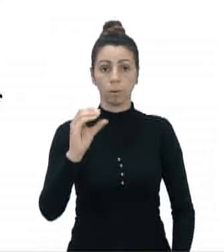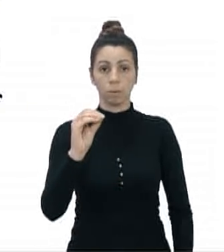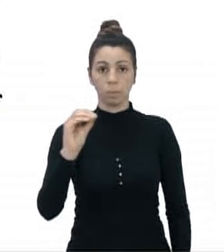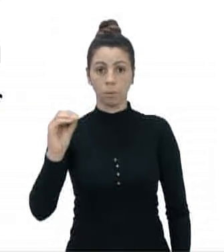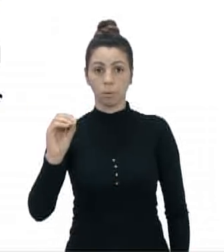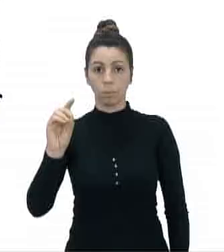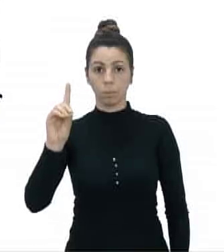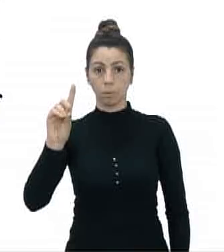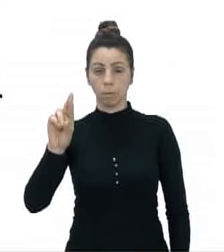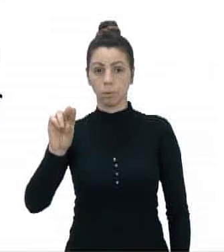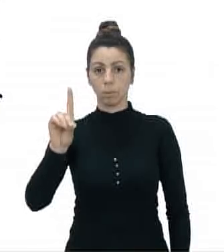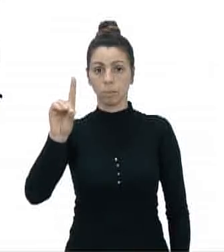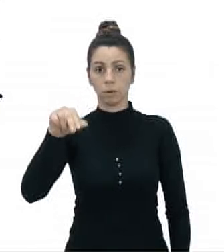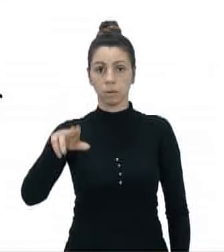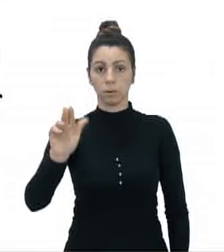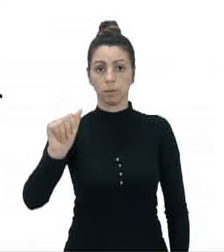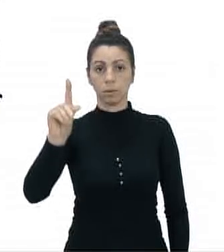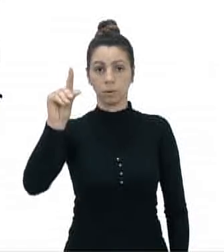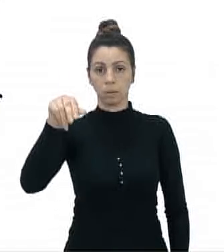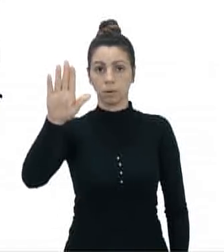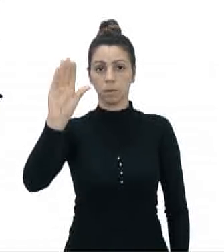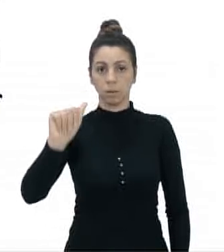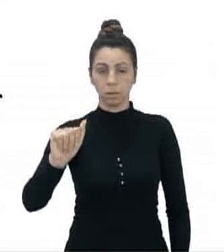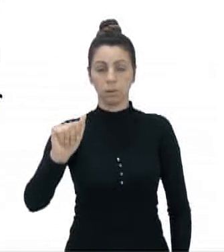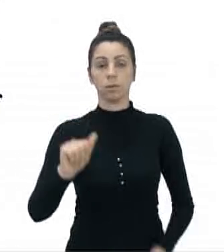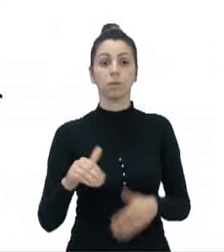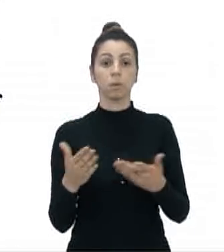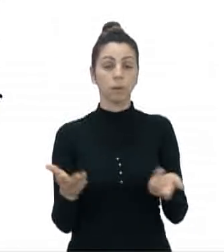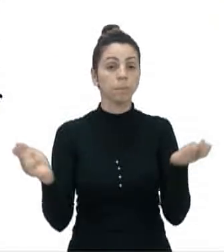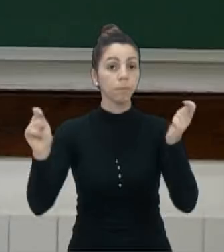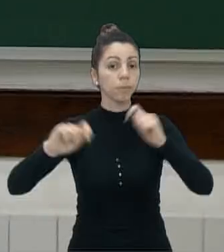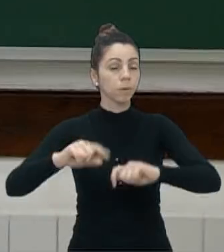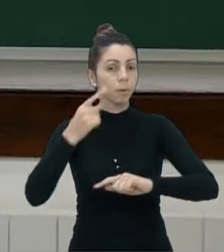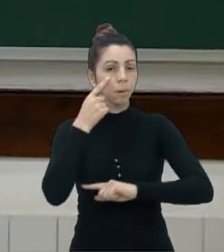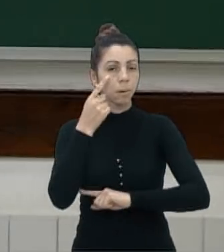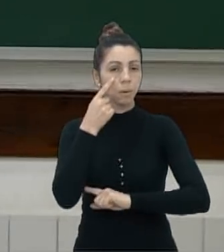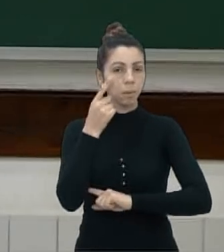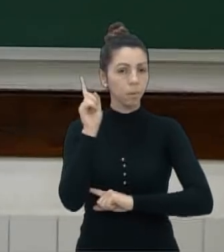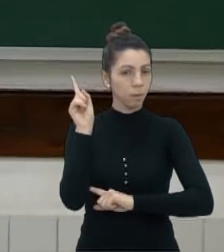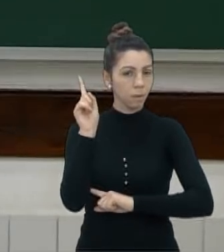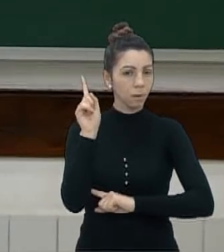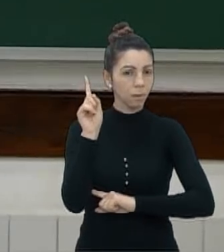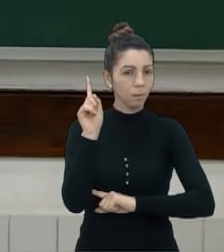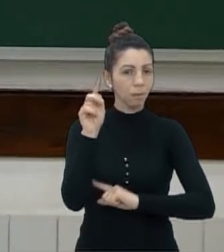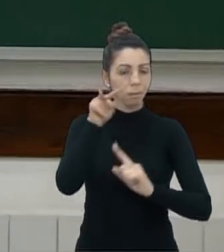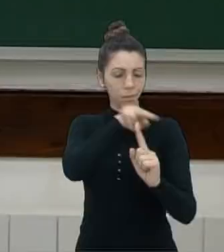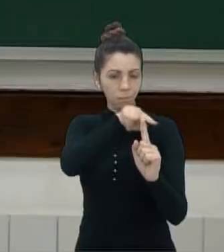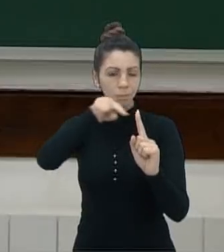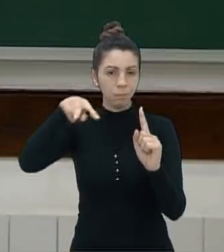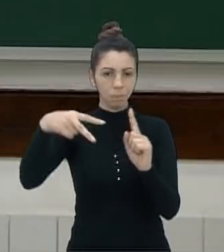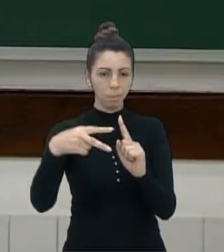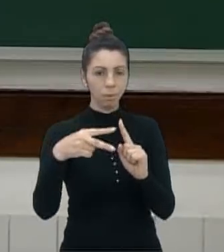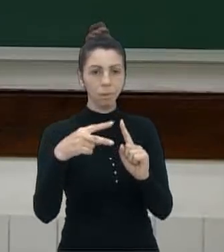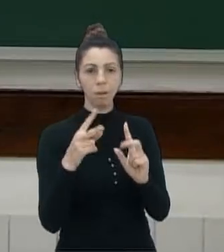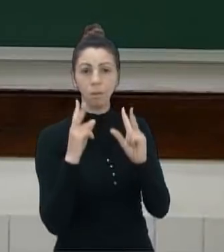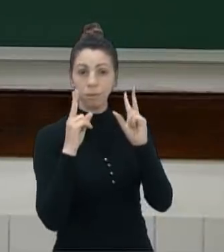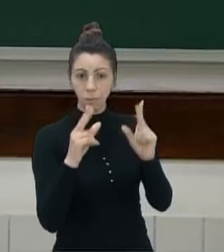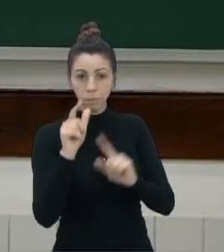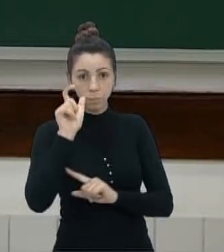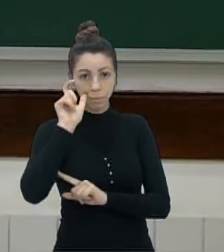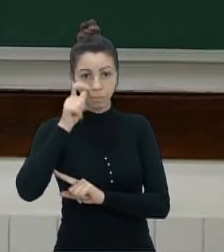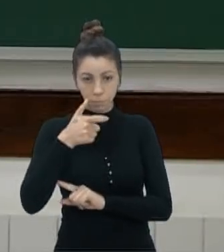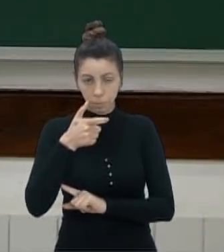coordenadas. Vale ressaltar aqui, para que vocês possam ter essa mesma visão que ele teve